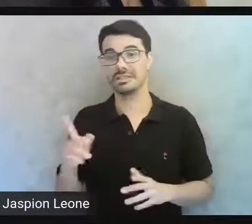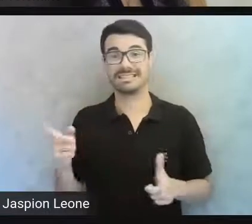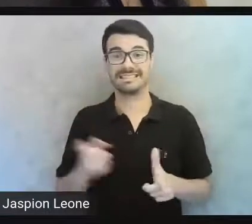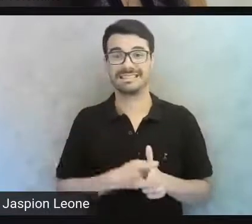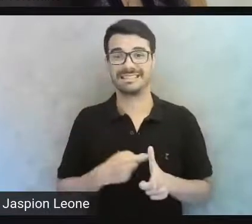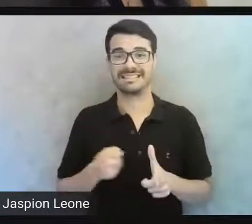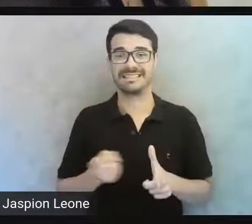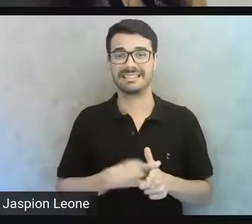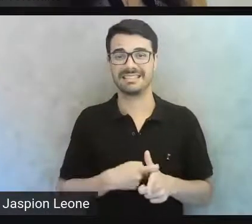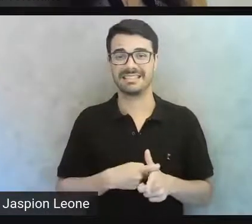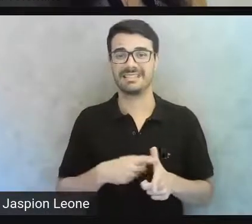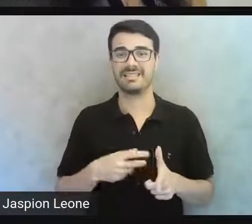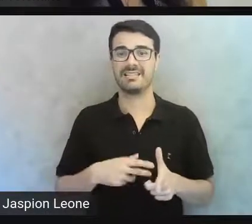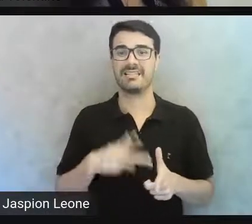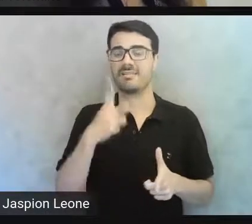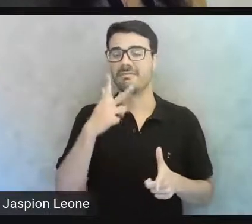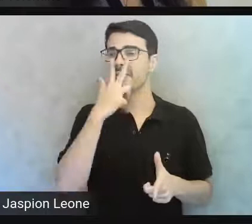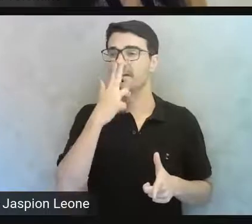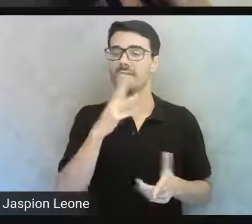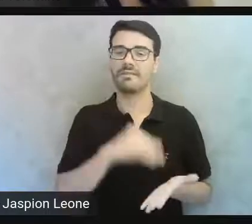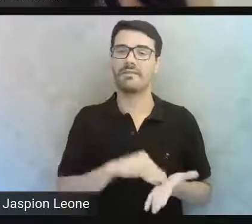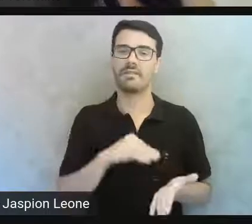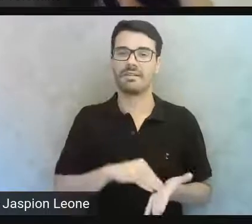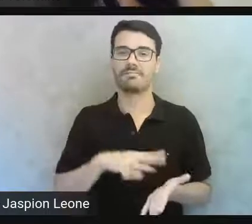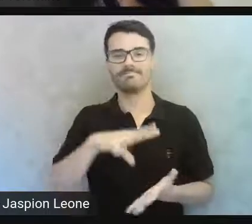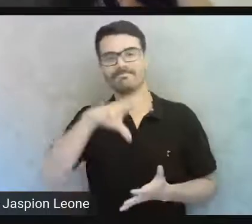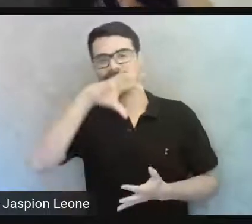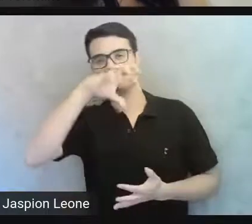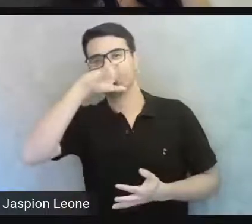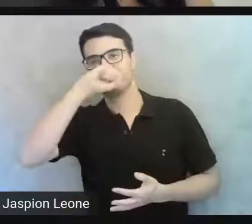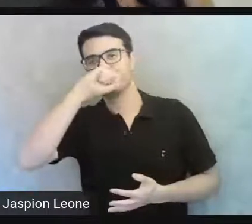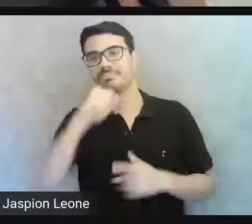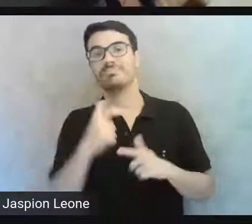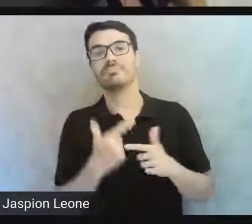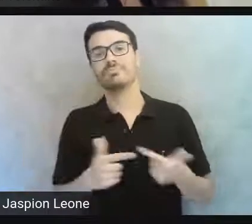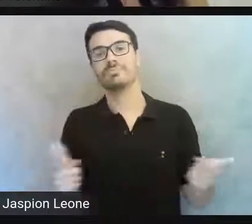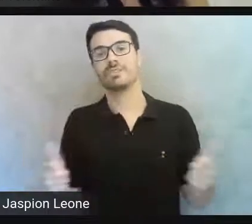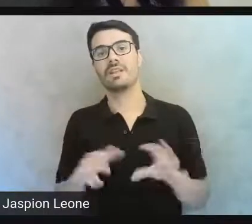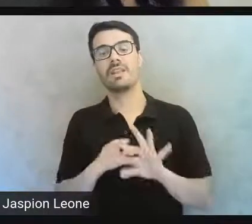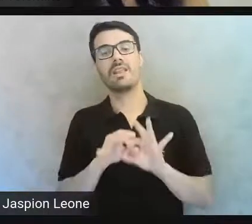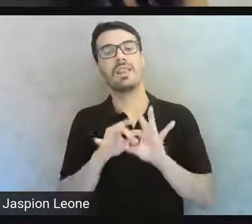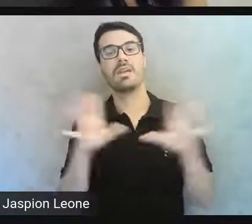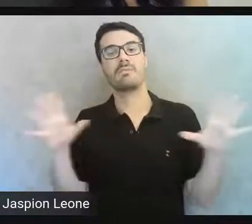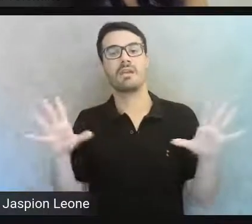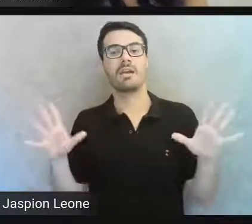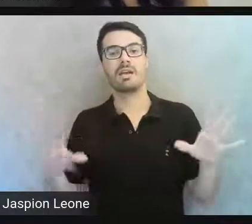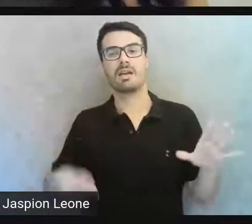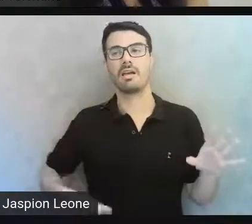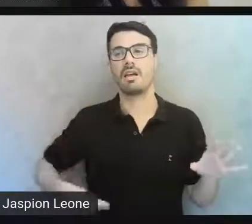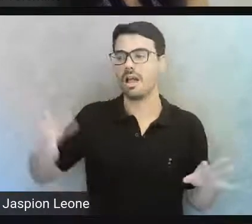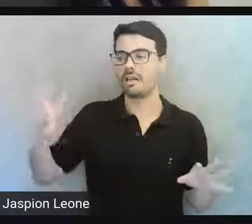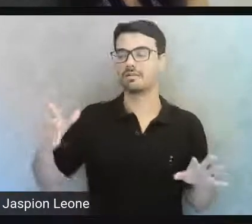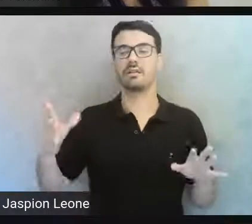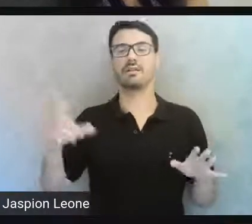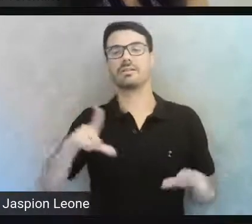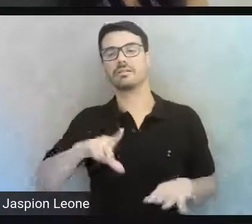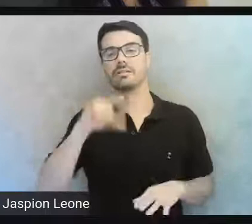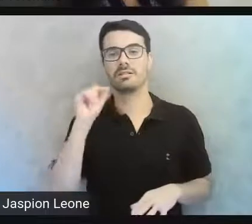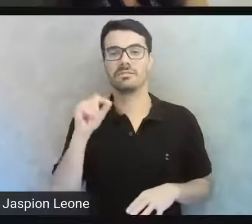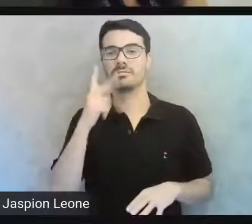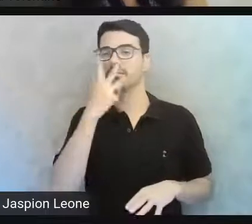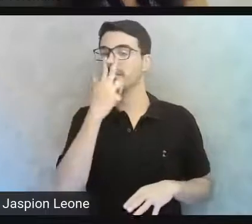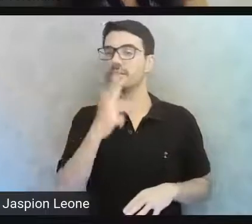assim, que falta ar, né? Sentem presos, porque não tem mais a liberdade do gasto, da escolha, tá o tempo inteiro no